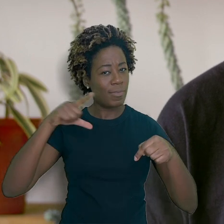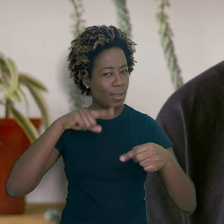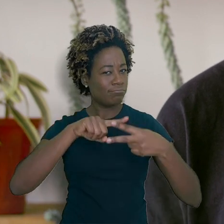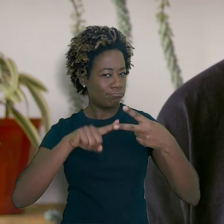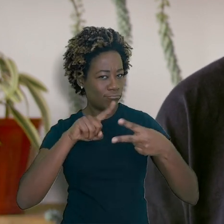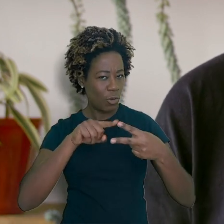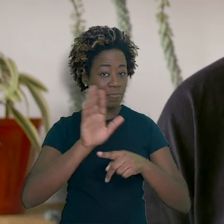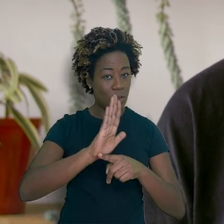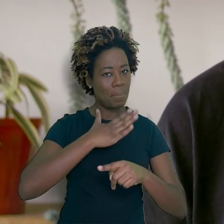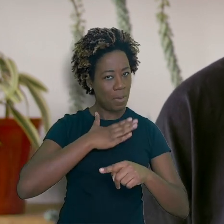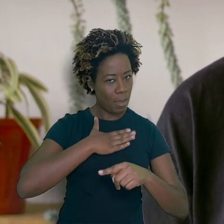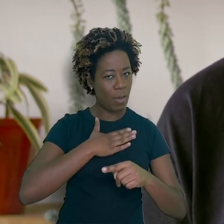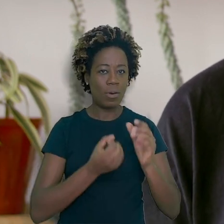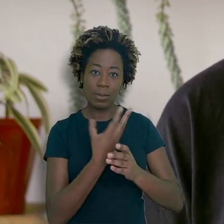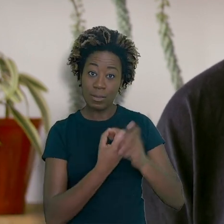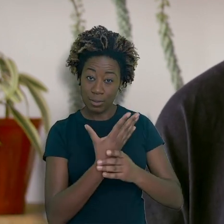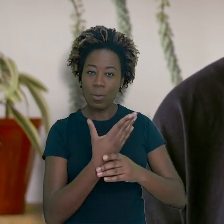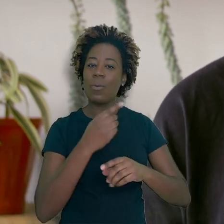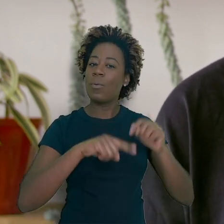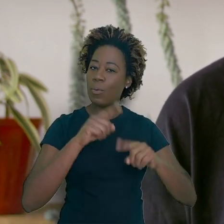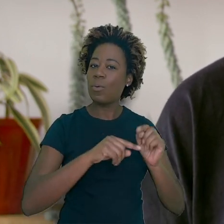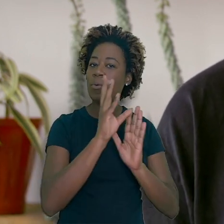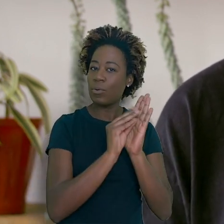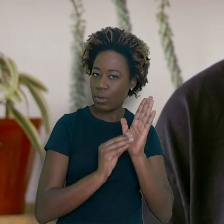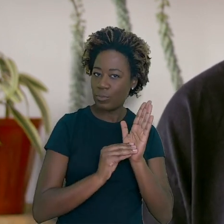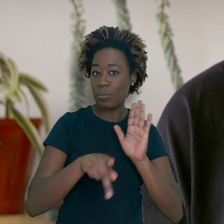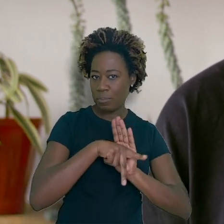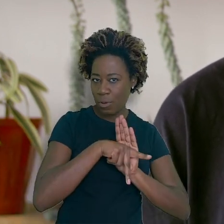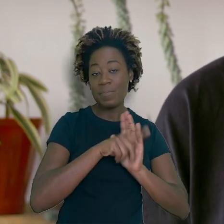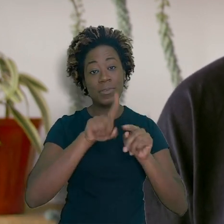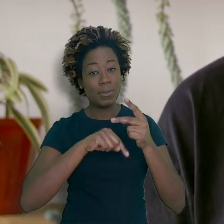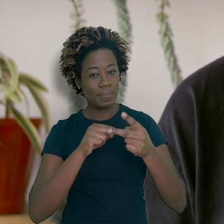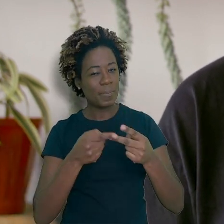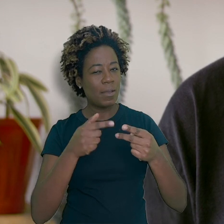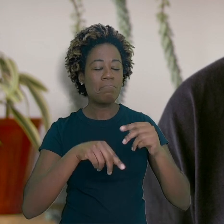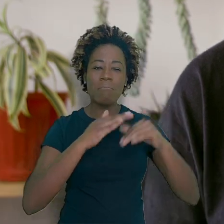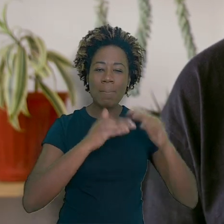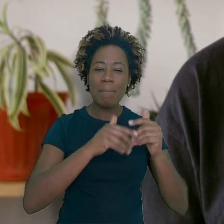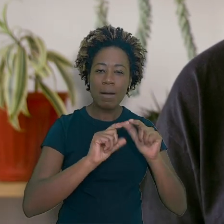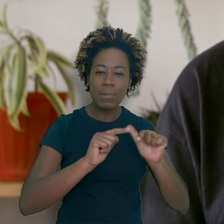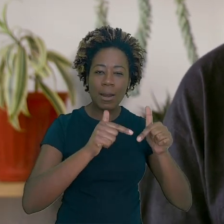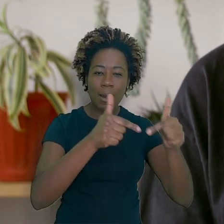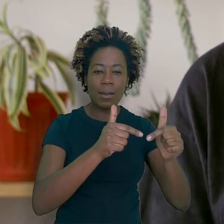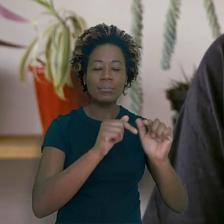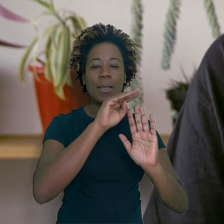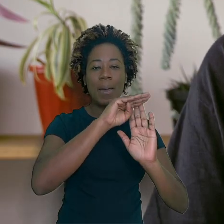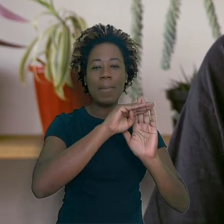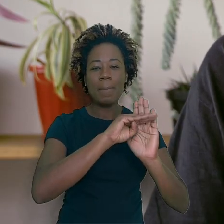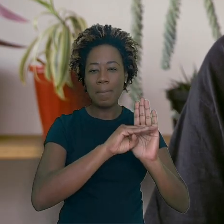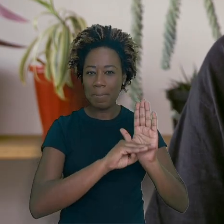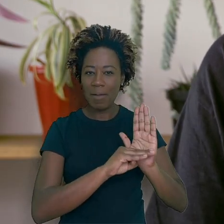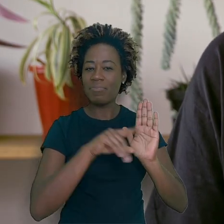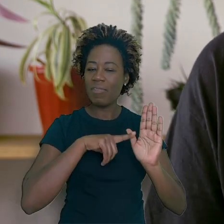outros dois vídeos, um meu, de criação de conteúdo próprio, que eu explico alguns caminhos desse da produção e as suas autonomias. É uma autonomia escalonada, então